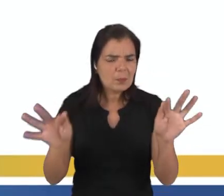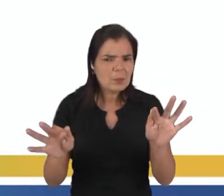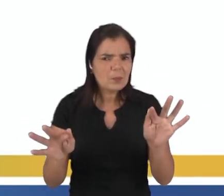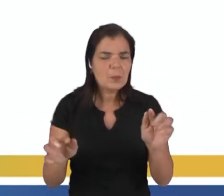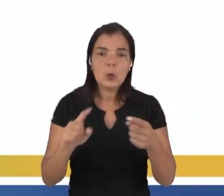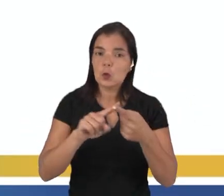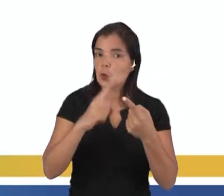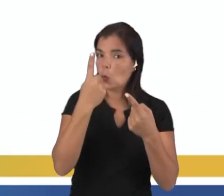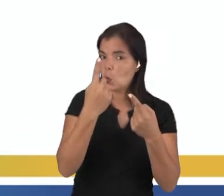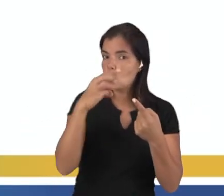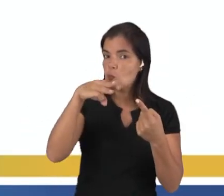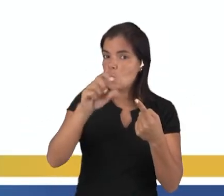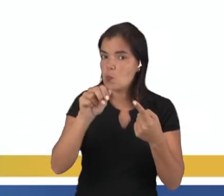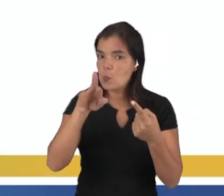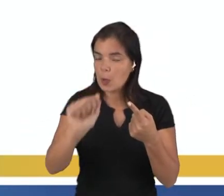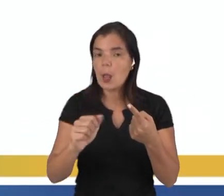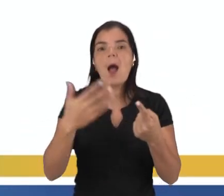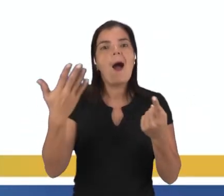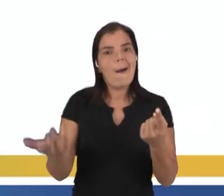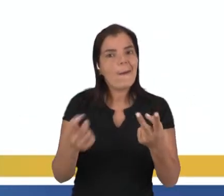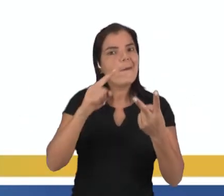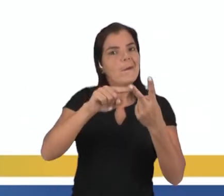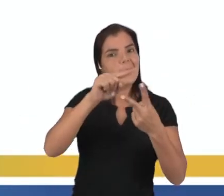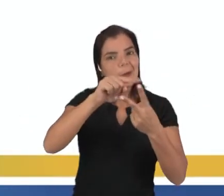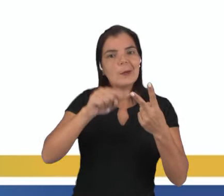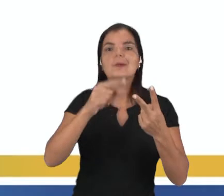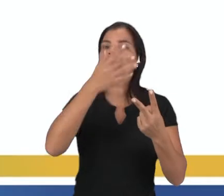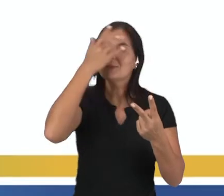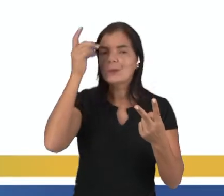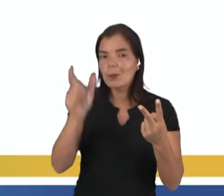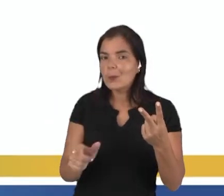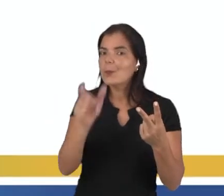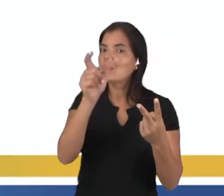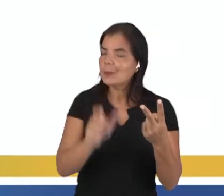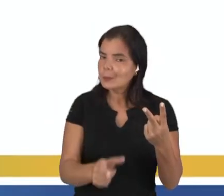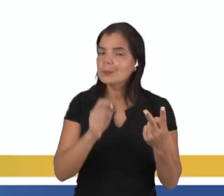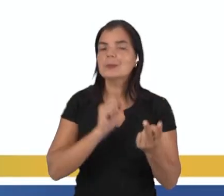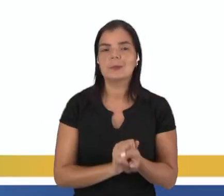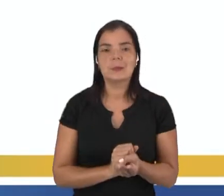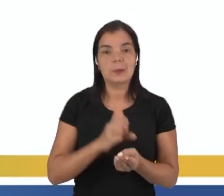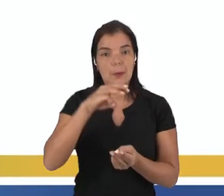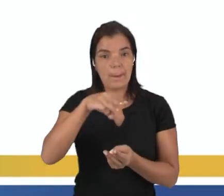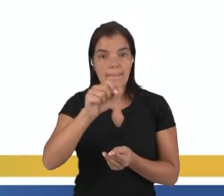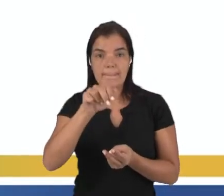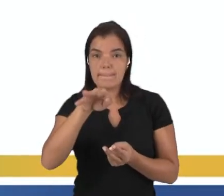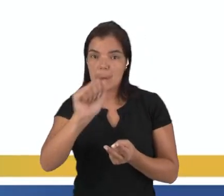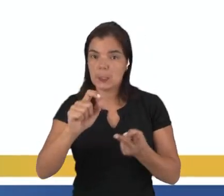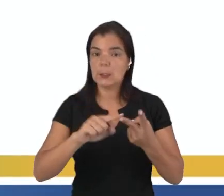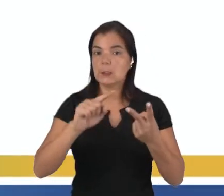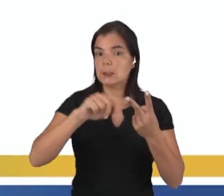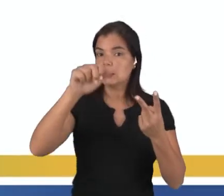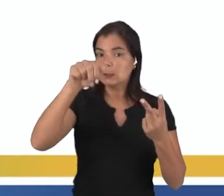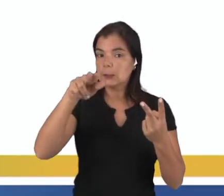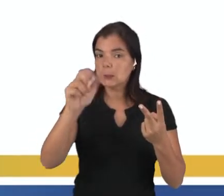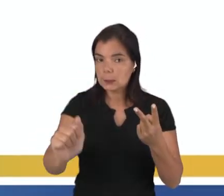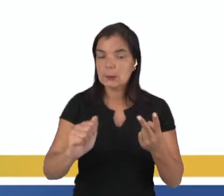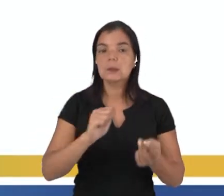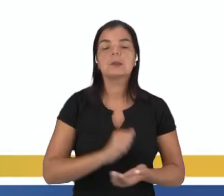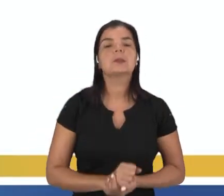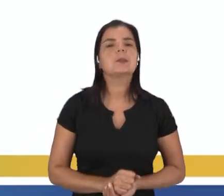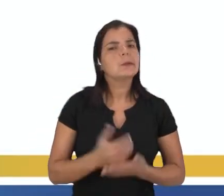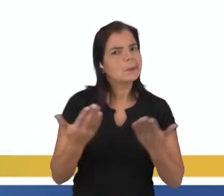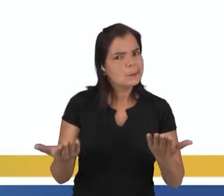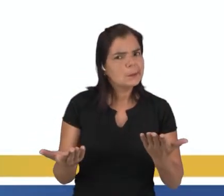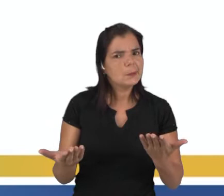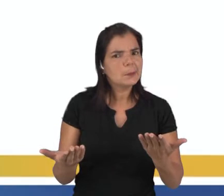falava só em Maria. Agora nós temos 2 situações aí, 2 núcleos principais, Maria e Ana.